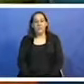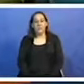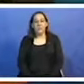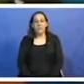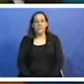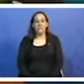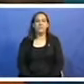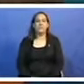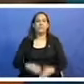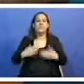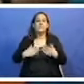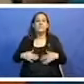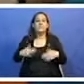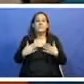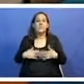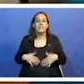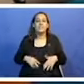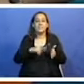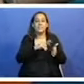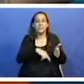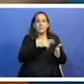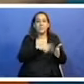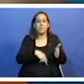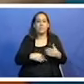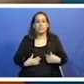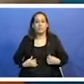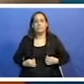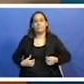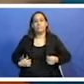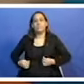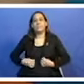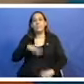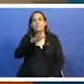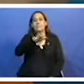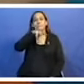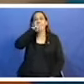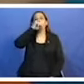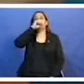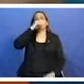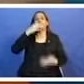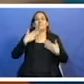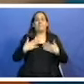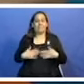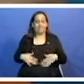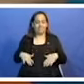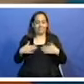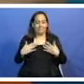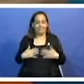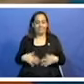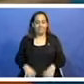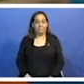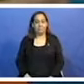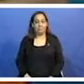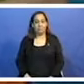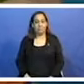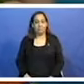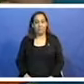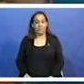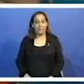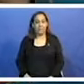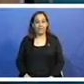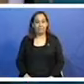Agora descansa um pouquinho que nós vamos ler de novo. Dá aquela respirada, que tem bastante coisa para ler.